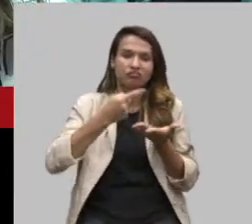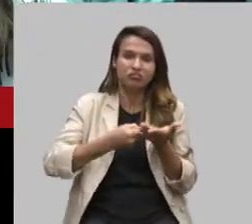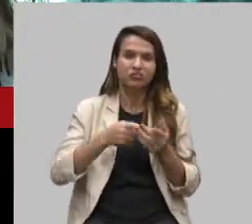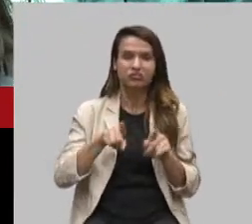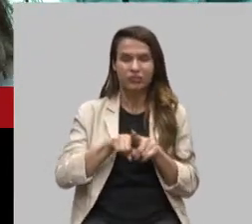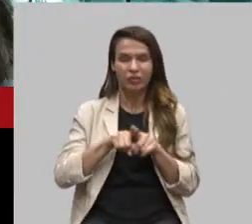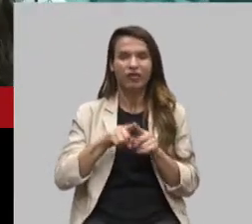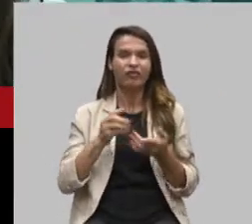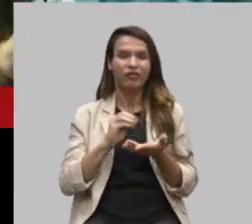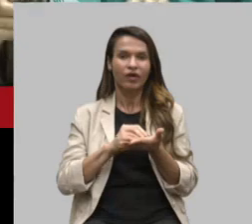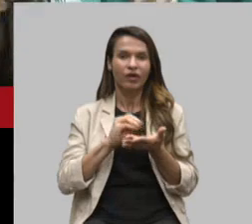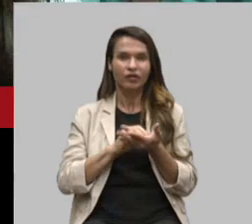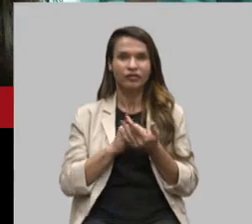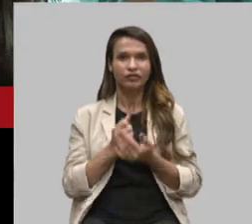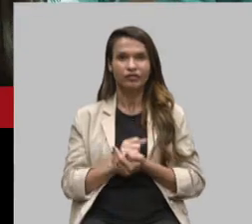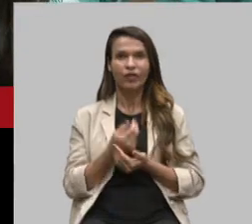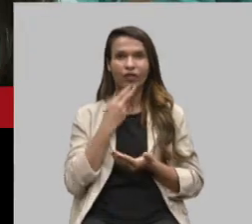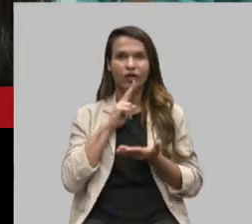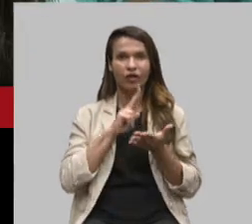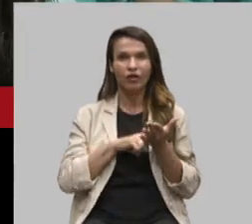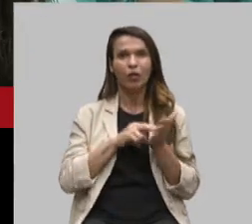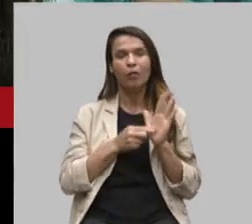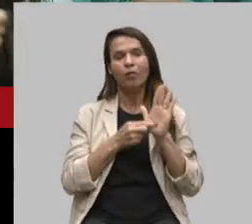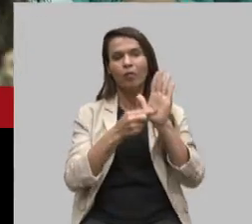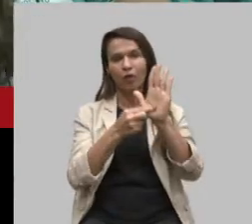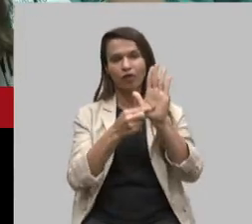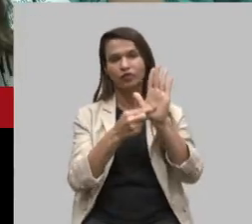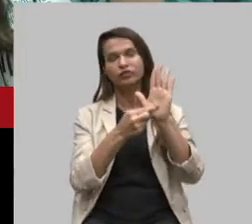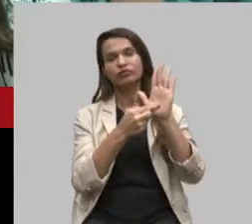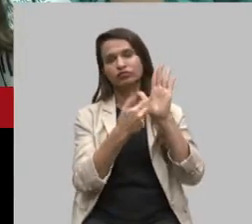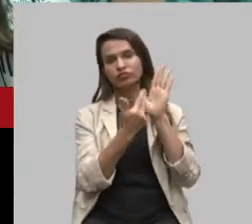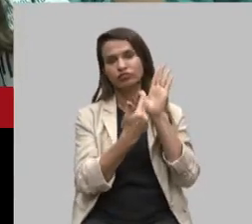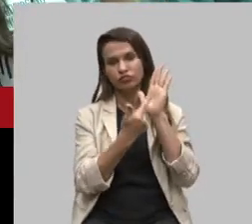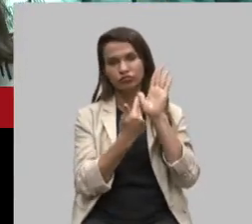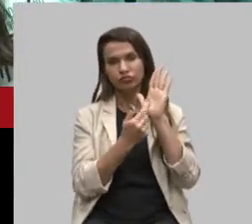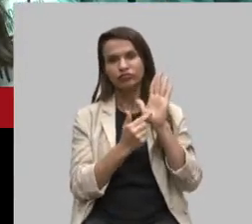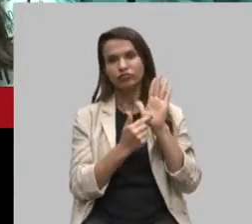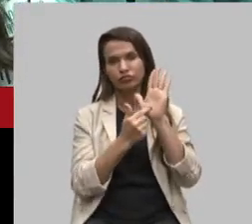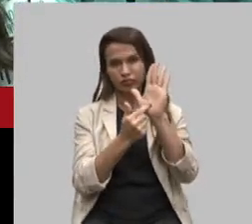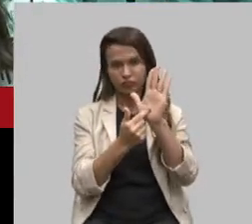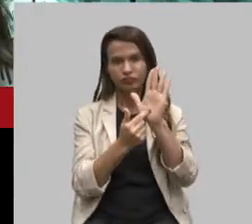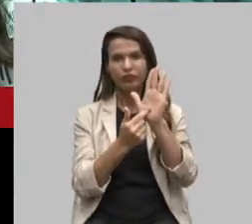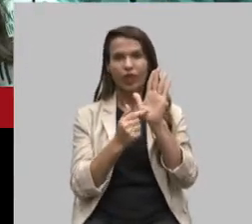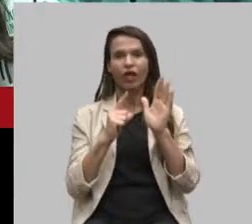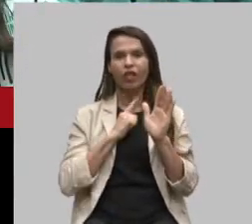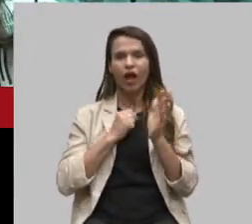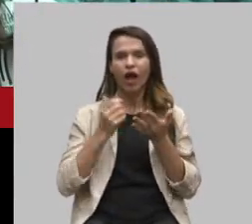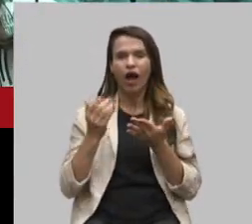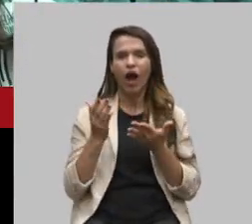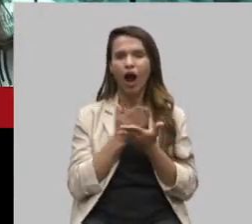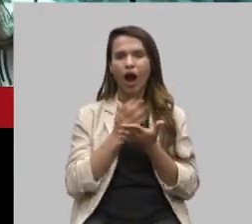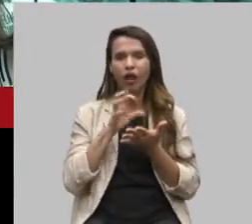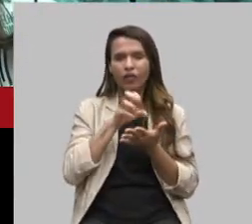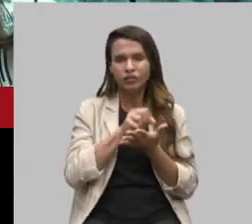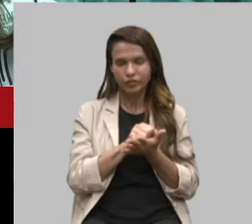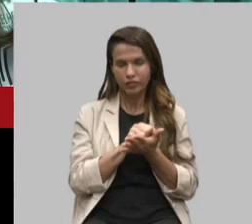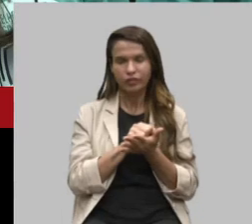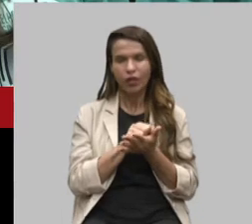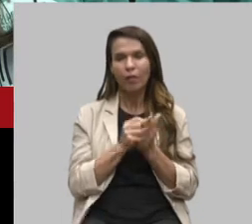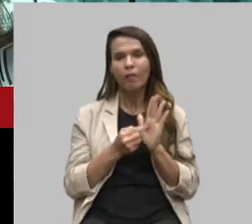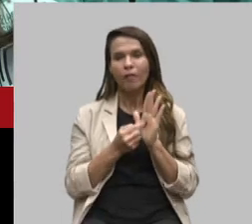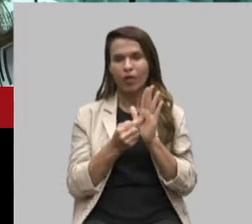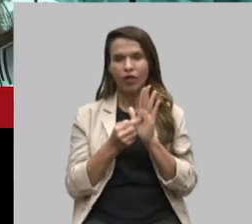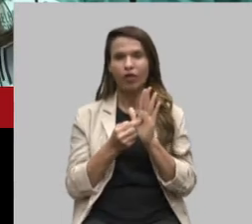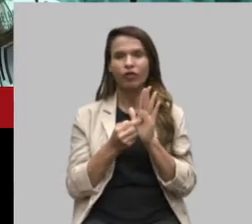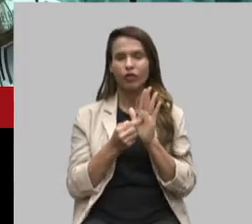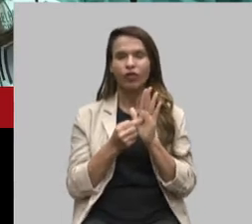tô até com a Carta Magna aqui em mãos mostro ela pra câmera tô com a Carta Magna em mãos tô com algumas anotações e mostra que na no artigo primeiro da